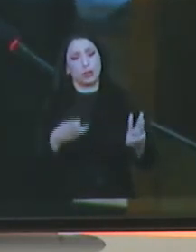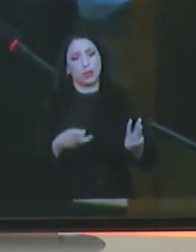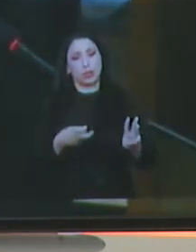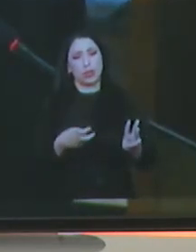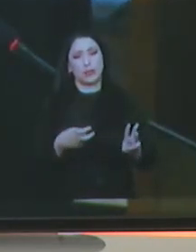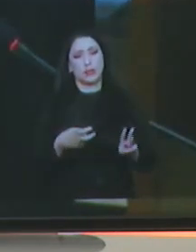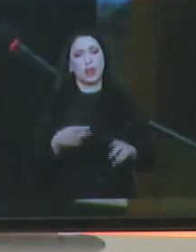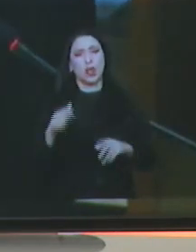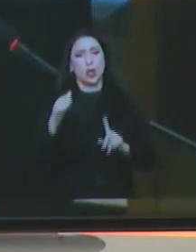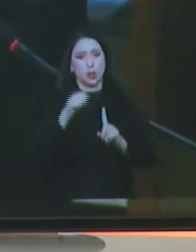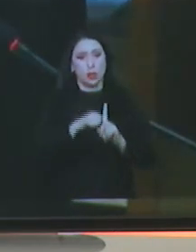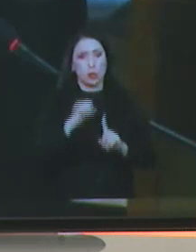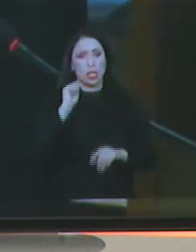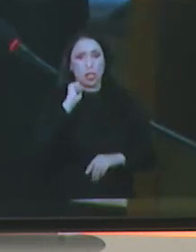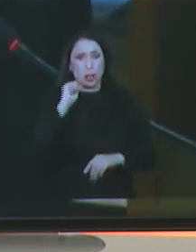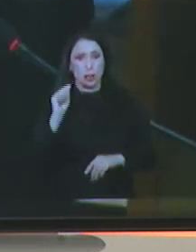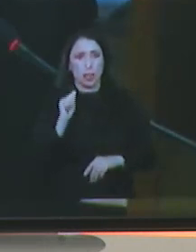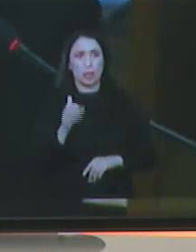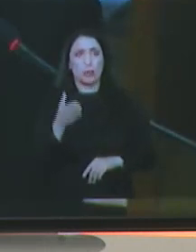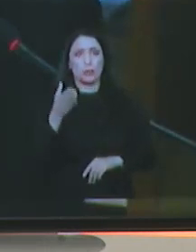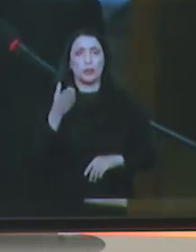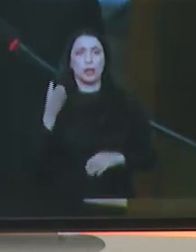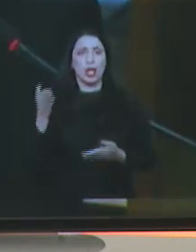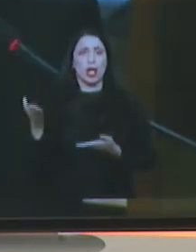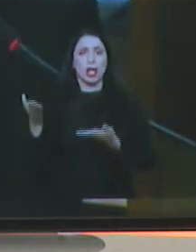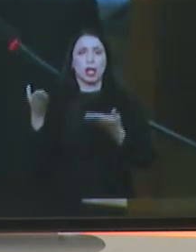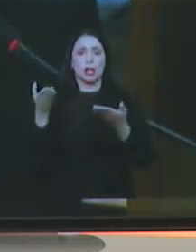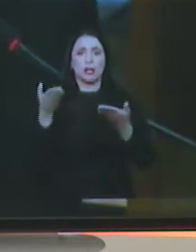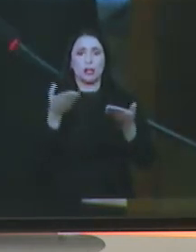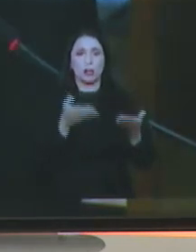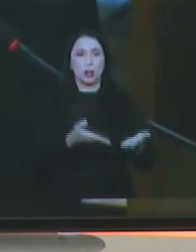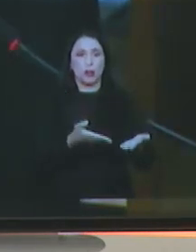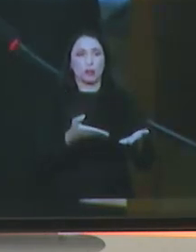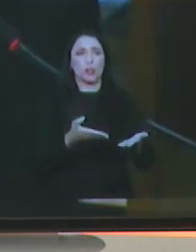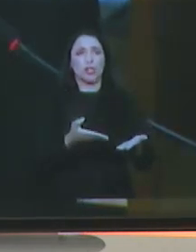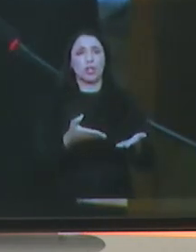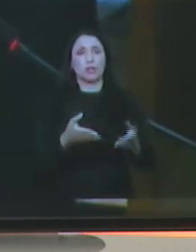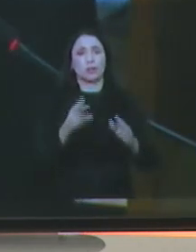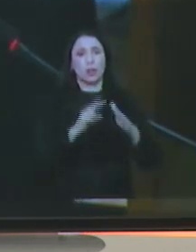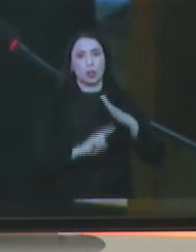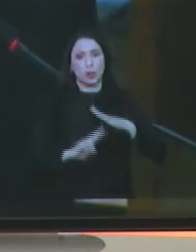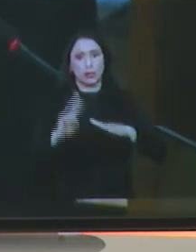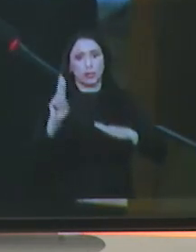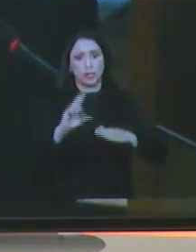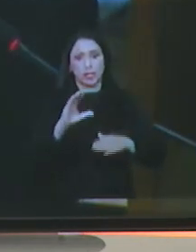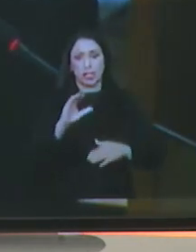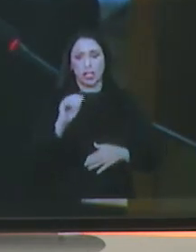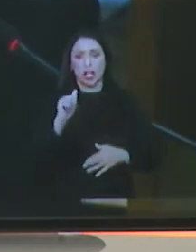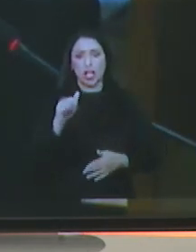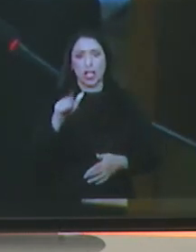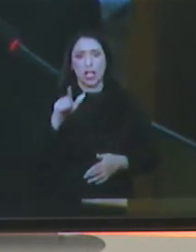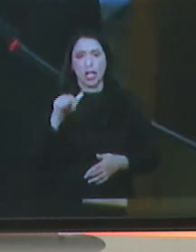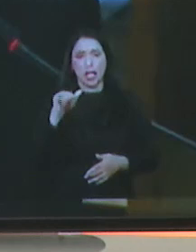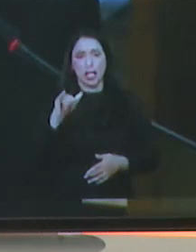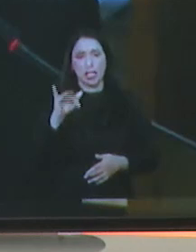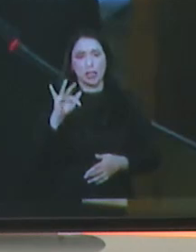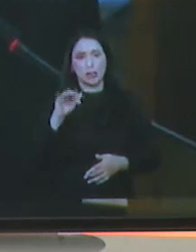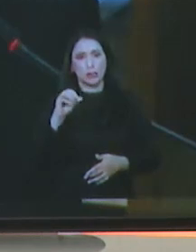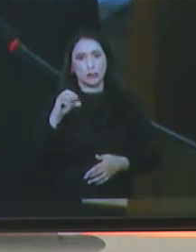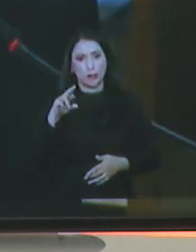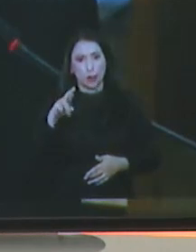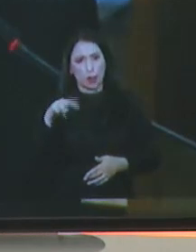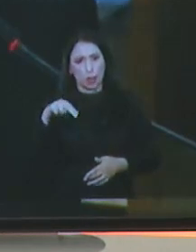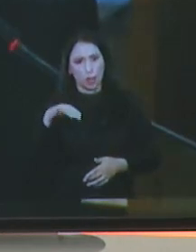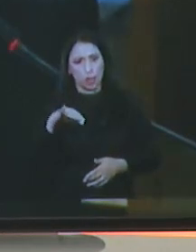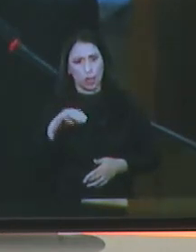rurais é muito grande, em Santa Catarina, no Paraná, no Mato Grosso, porque estas são realidades diferentes do restante do Brasil. Não